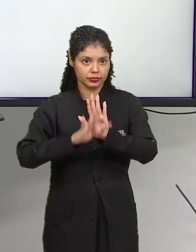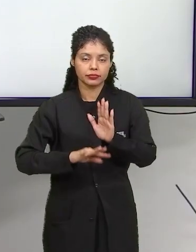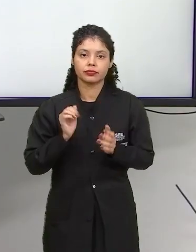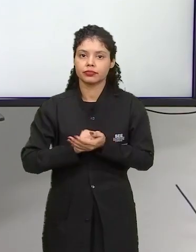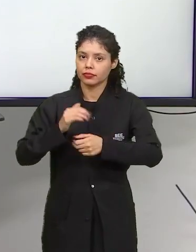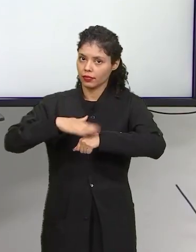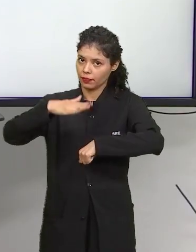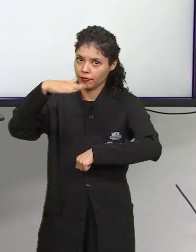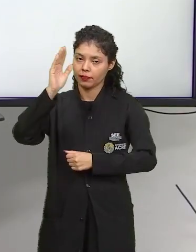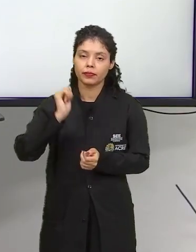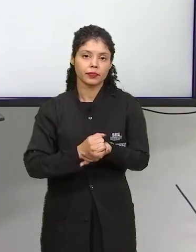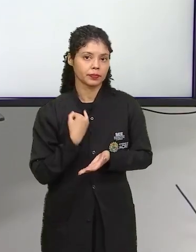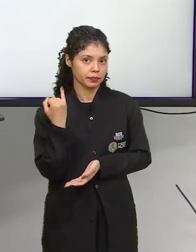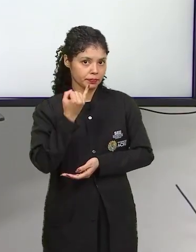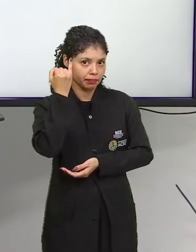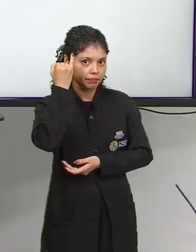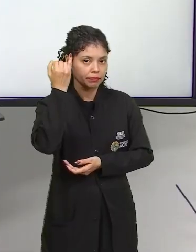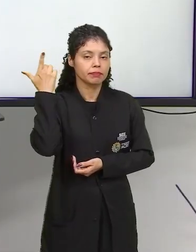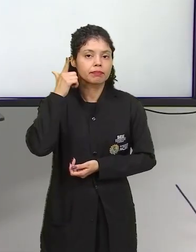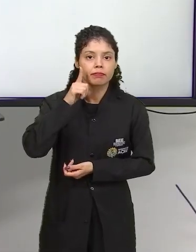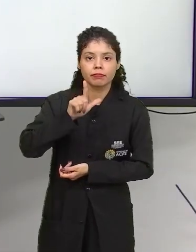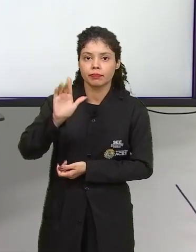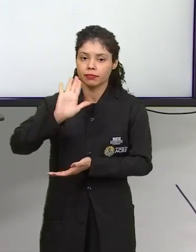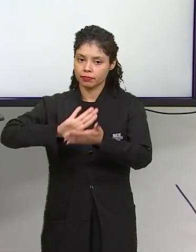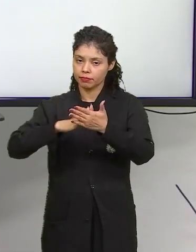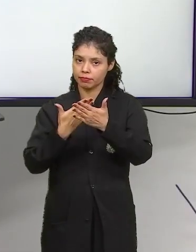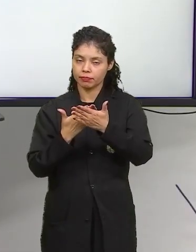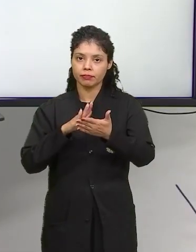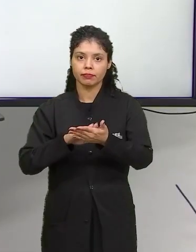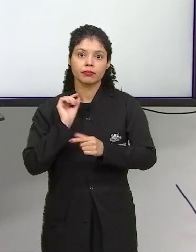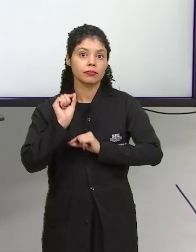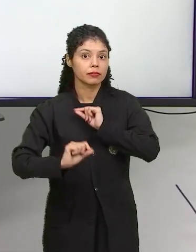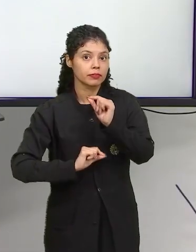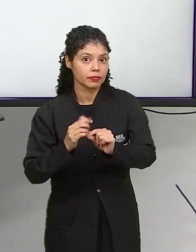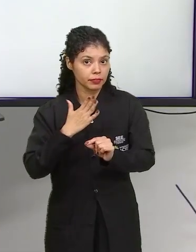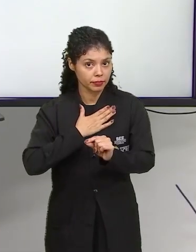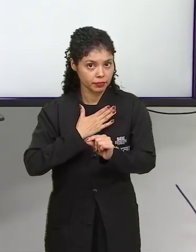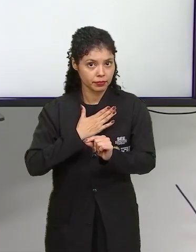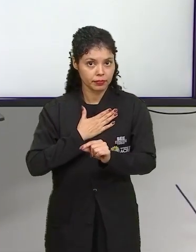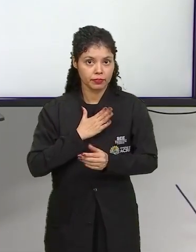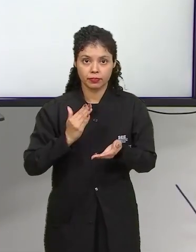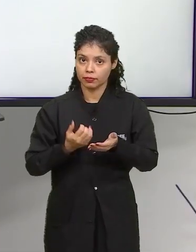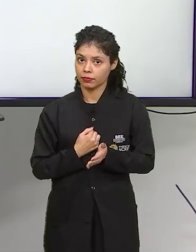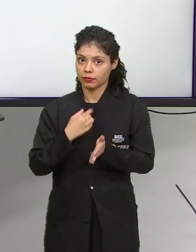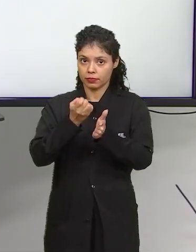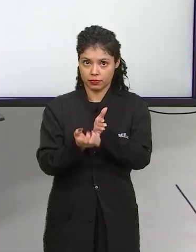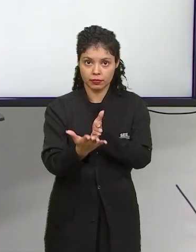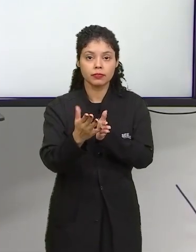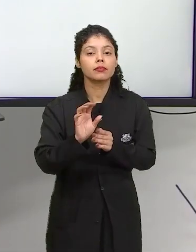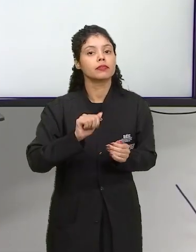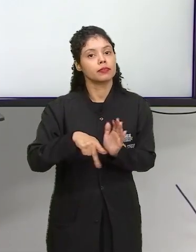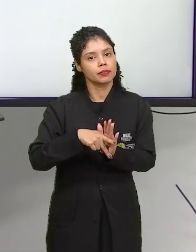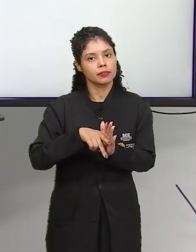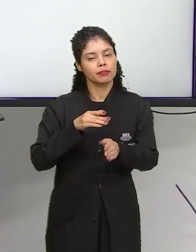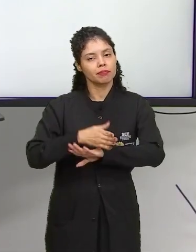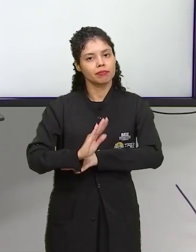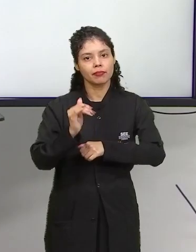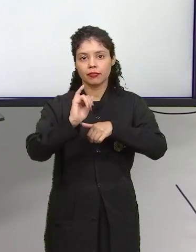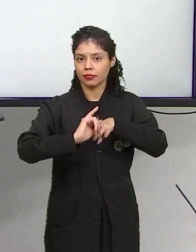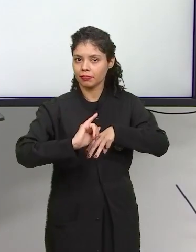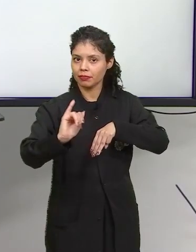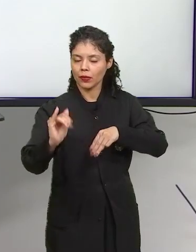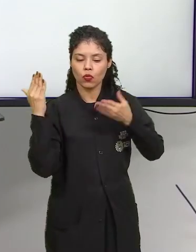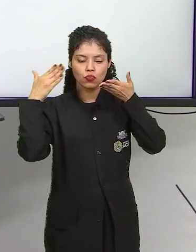muito mais importante que eu consiga interpretar o que o meu eu lírico está querendo passar por meio da mensagem.